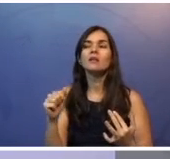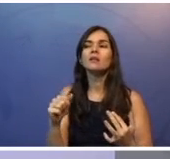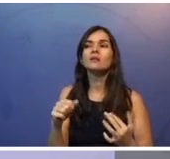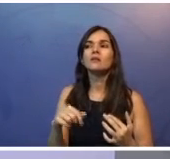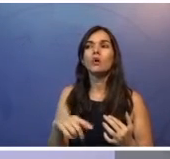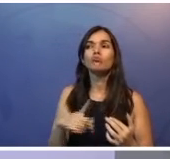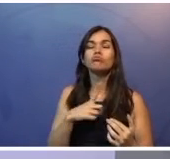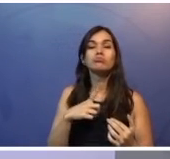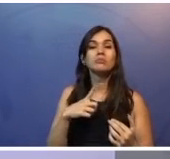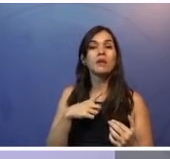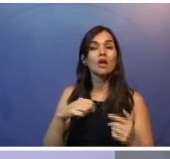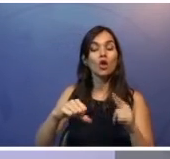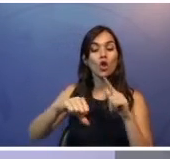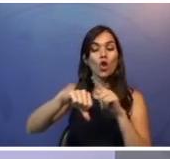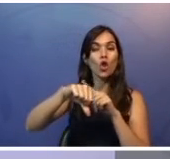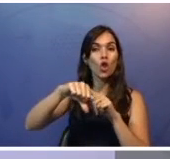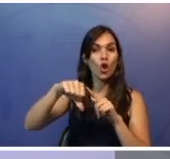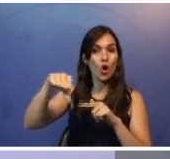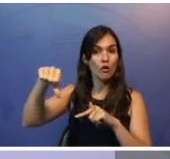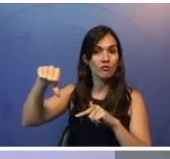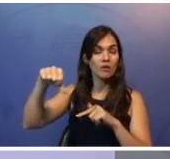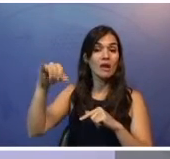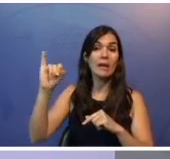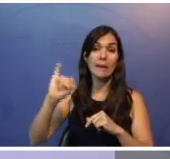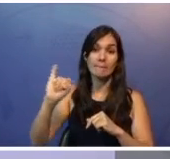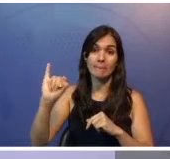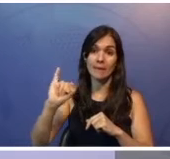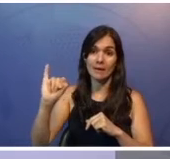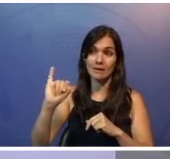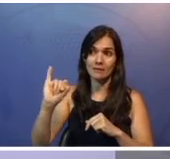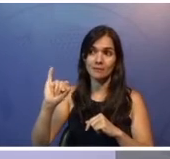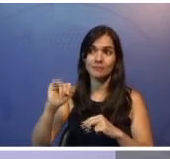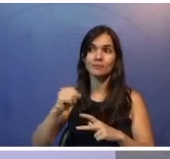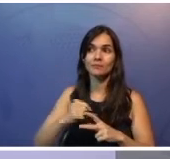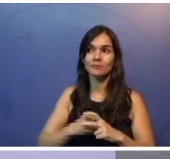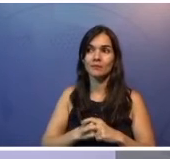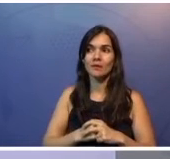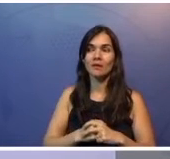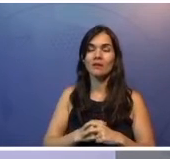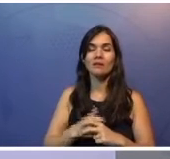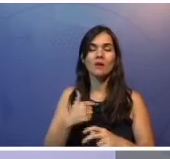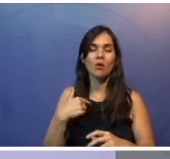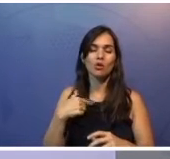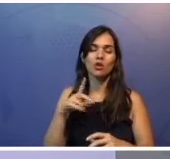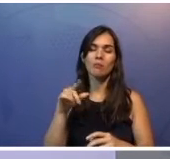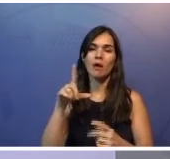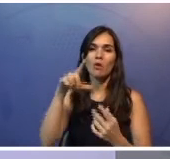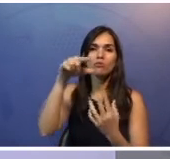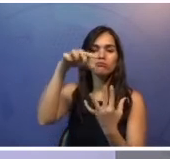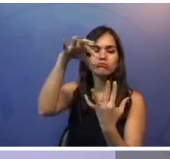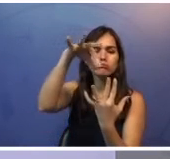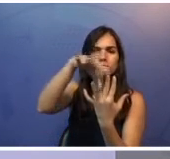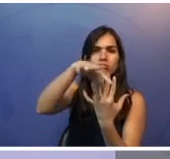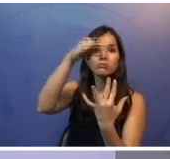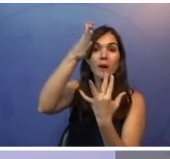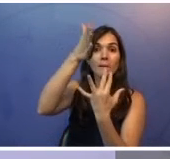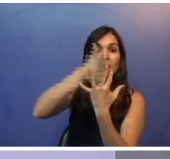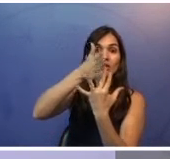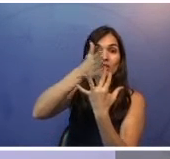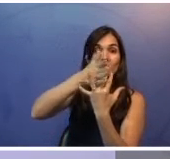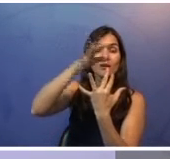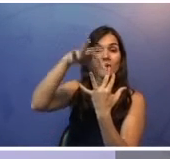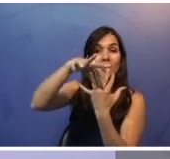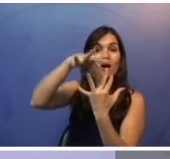123456789 é uma quantidade de impor Então vai ser o número que está no meio tomar mediana aqui